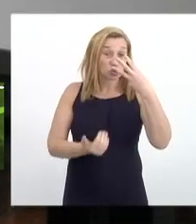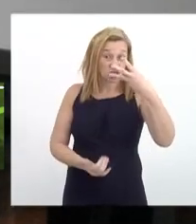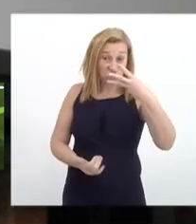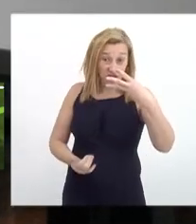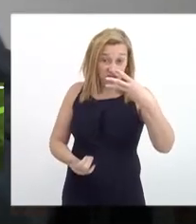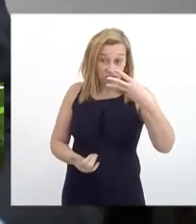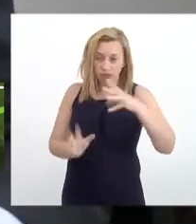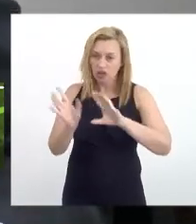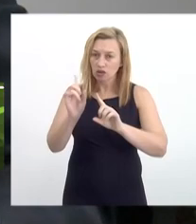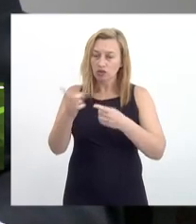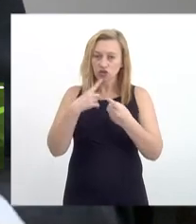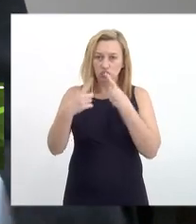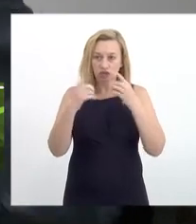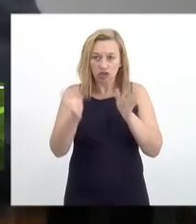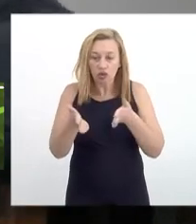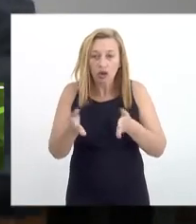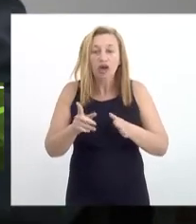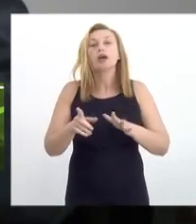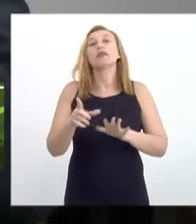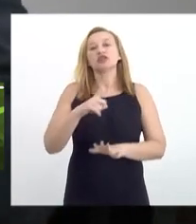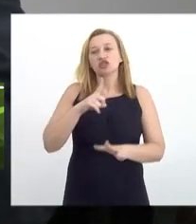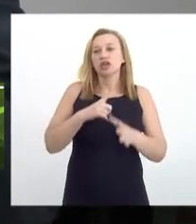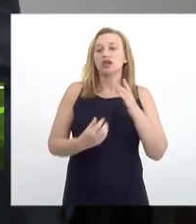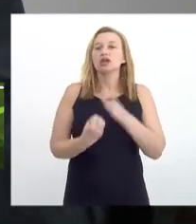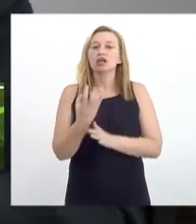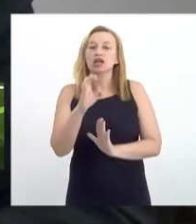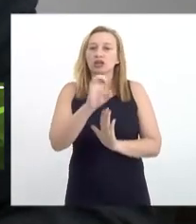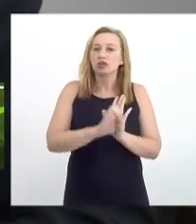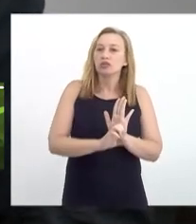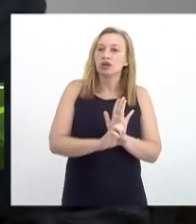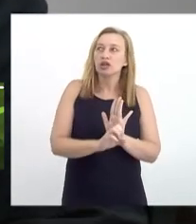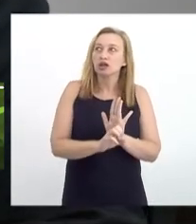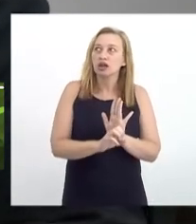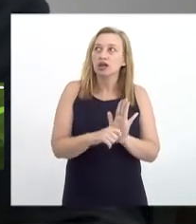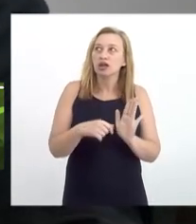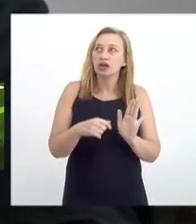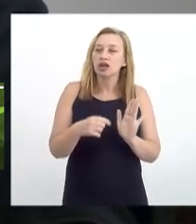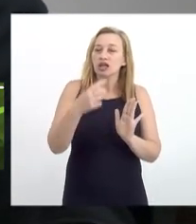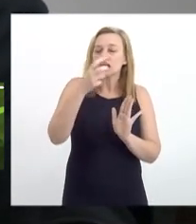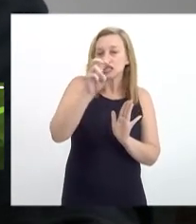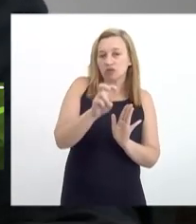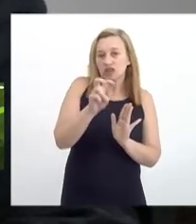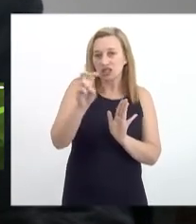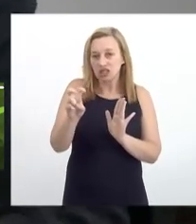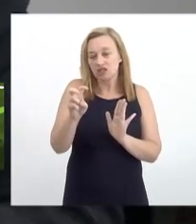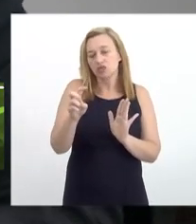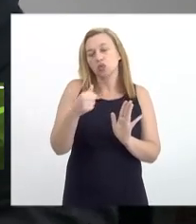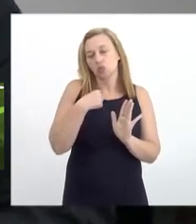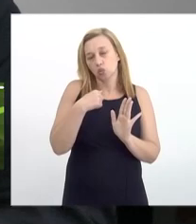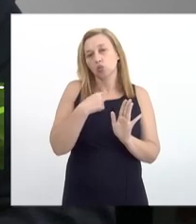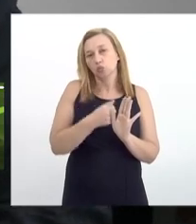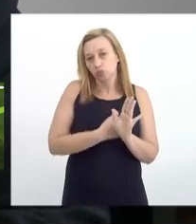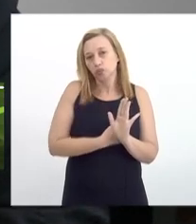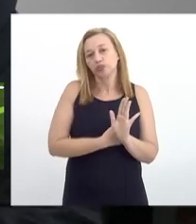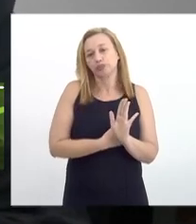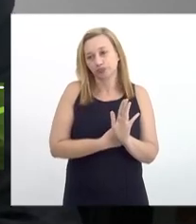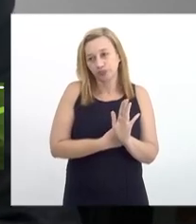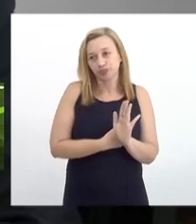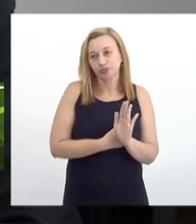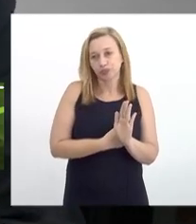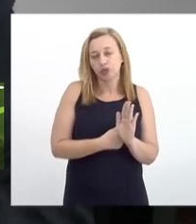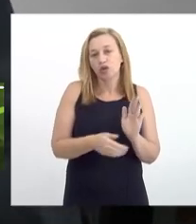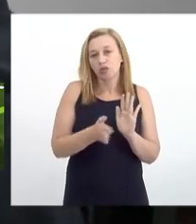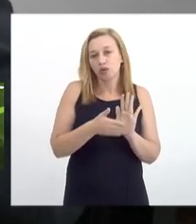isso não é esse debate agora, não. Mas isso tem a ver com a emenda que eu fiz de número 55, não é? De número 55, que eu